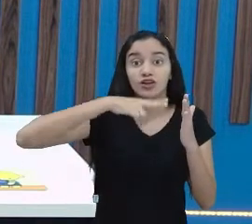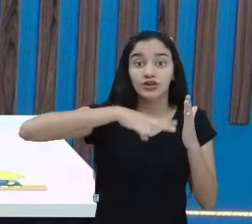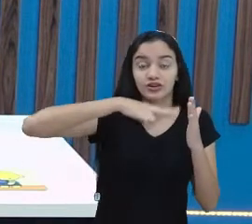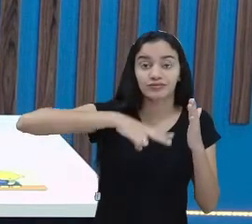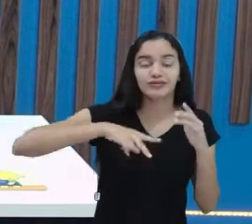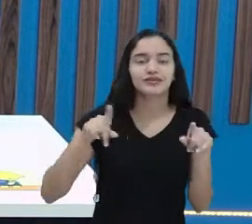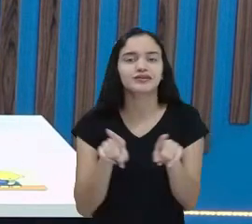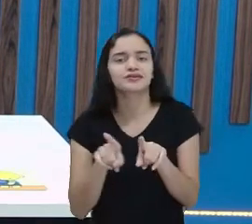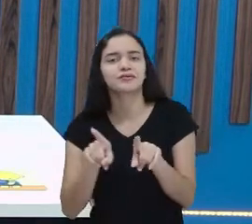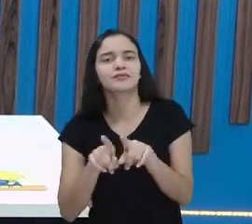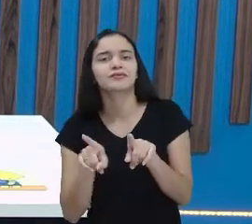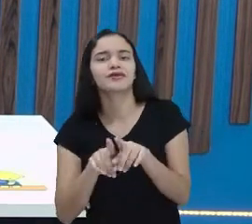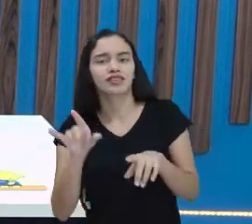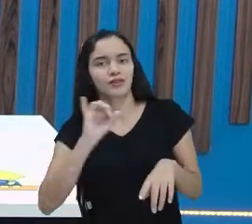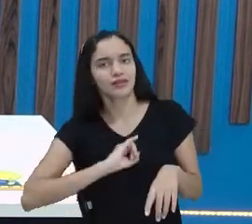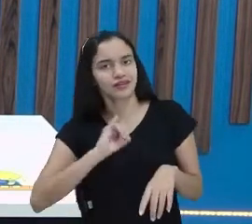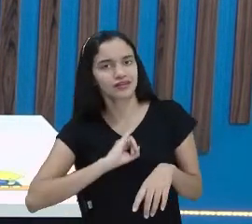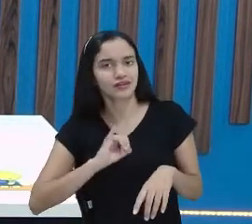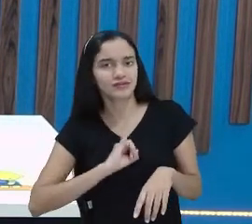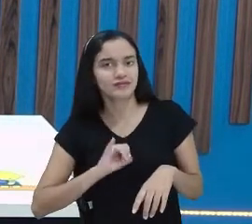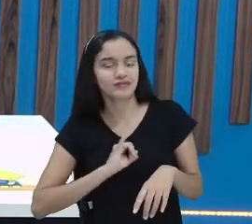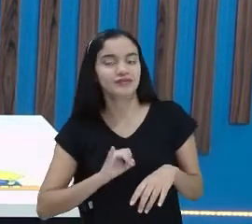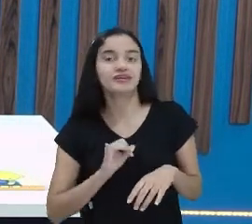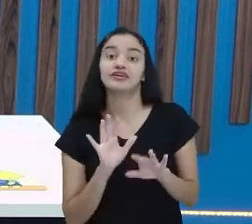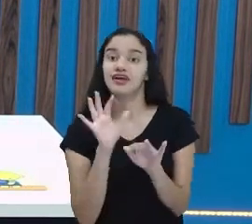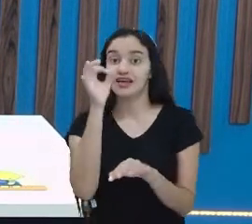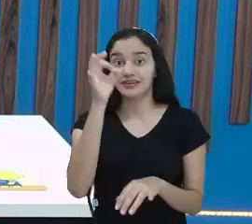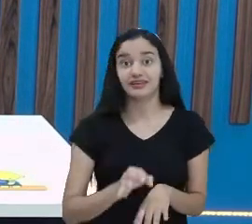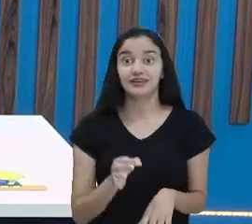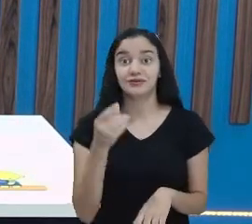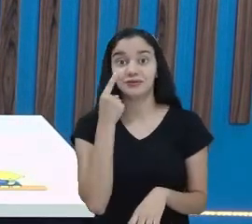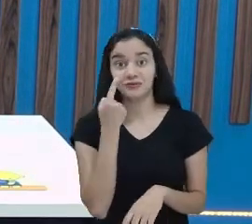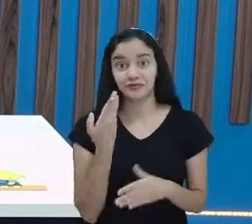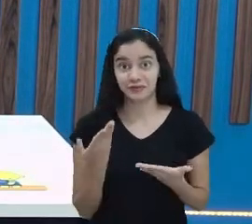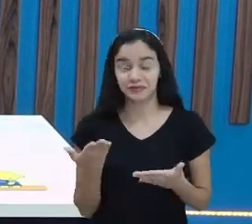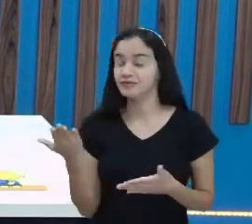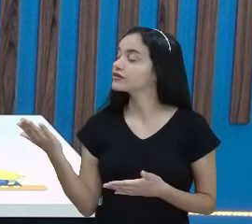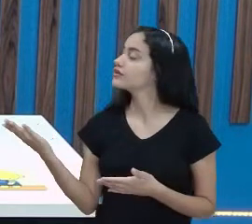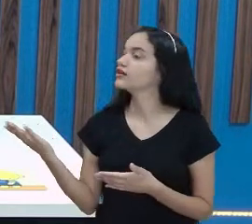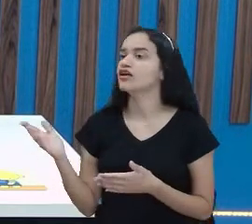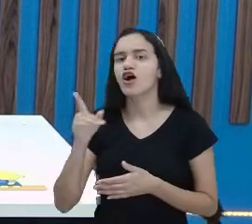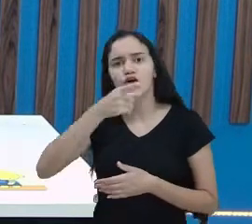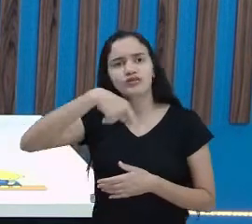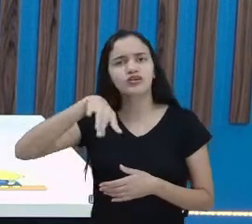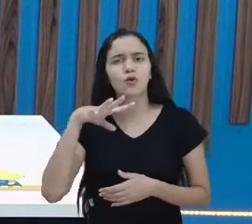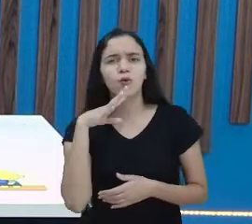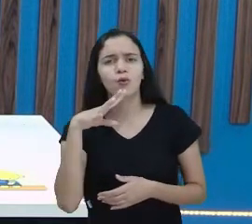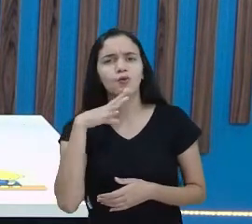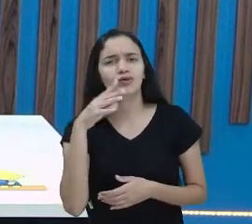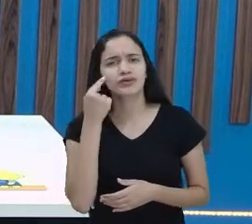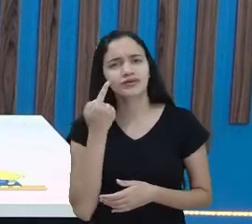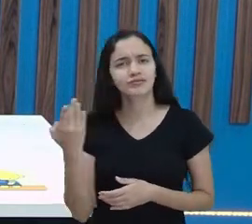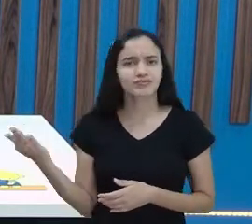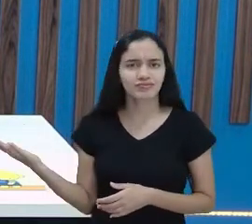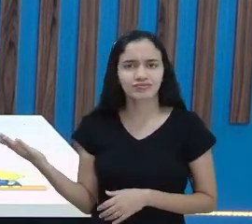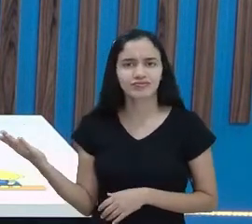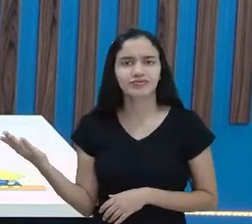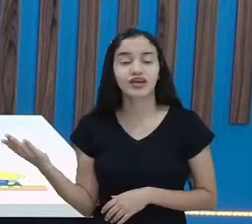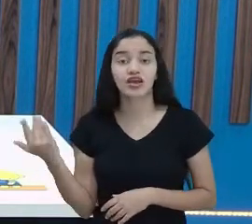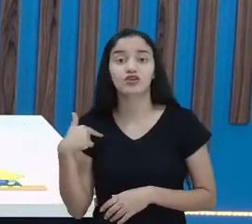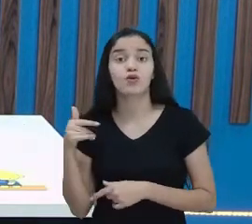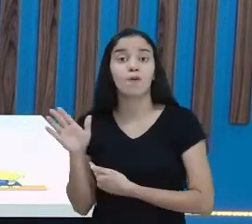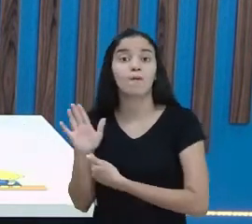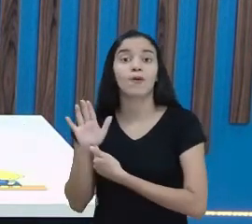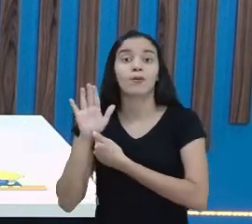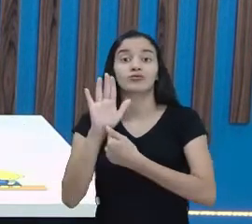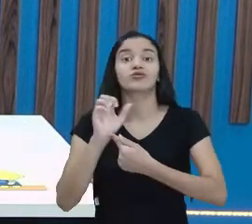e intervalos de relógios digitais, certo? Vamos lá. Olha aí, ó. Você conhece esse instrumento? Eu estou mostrando